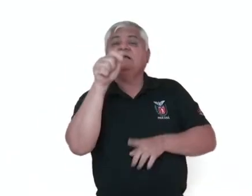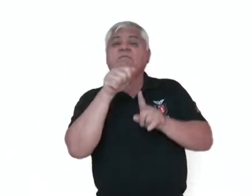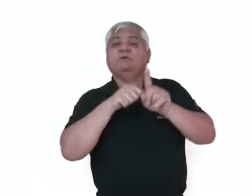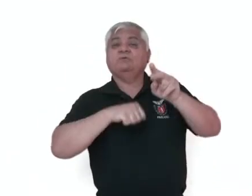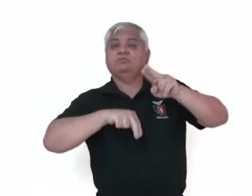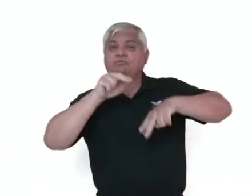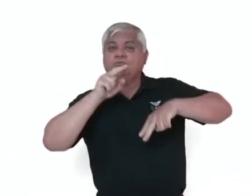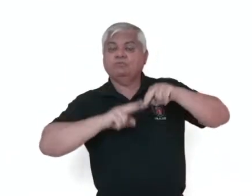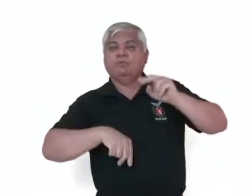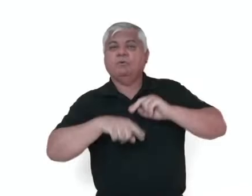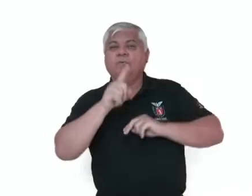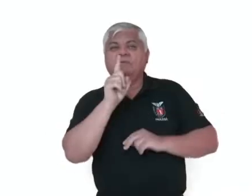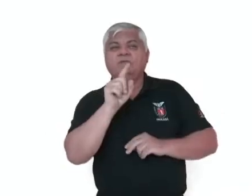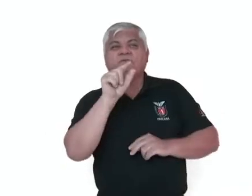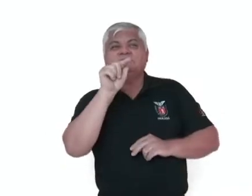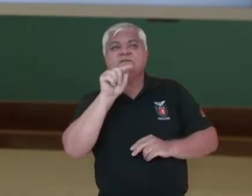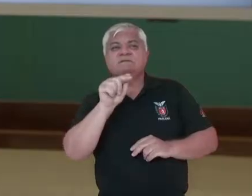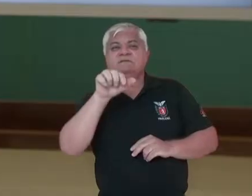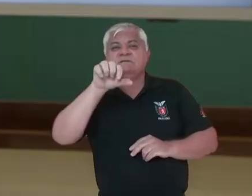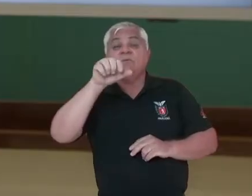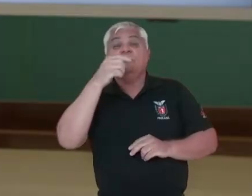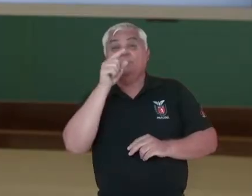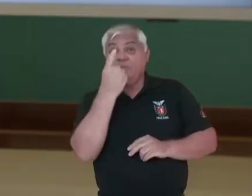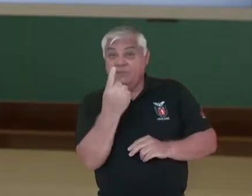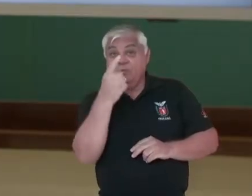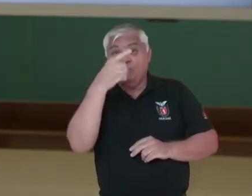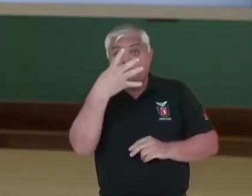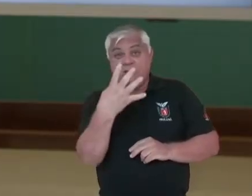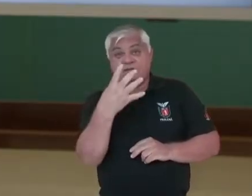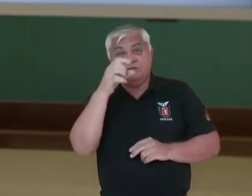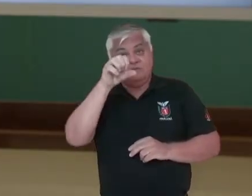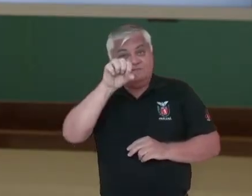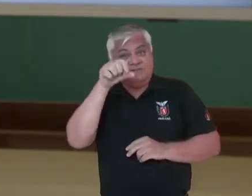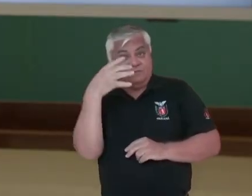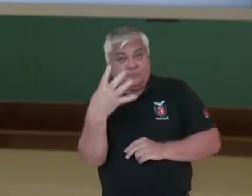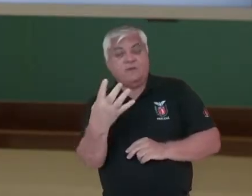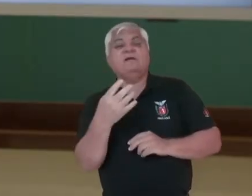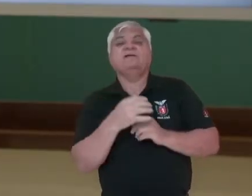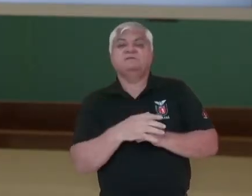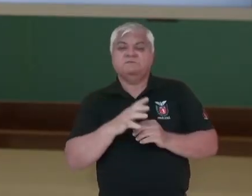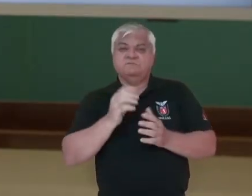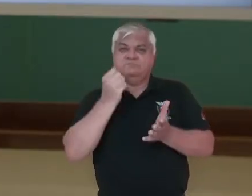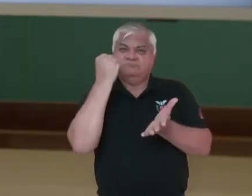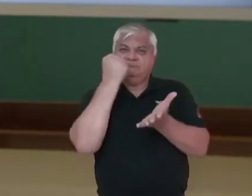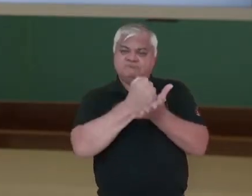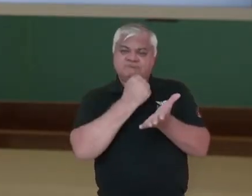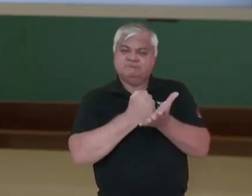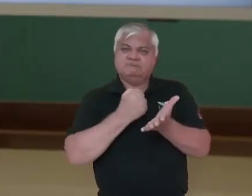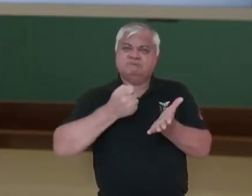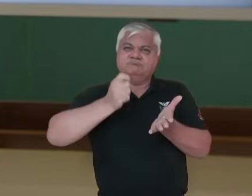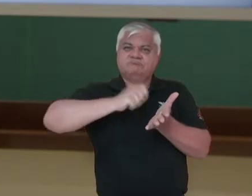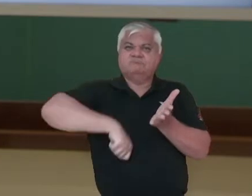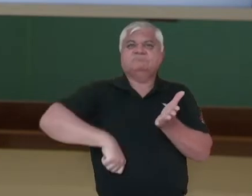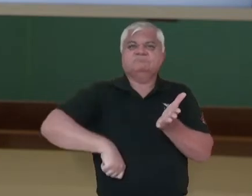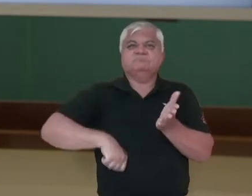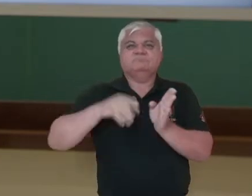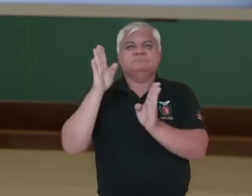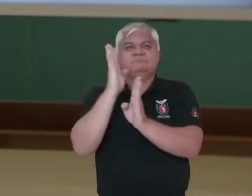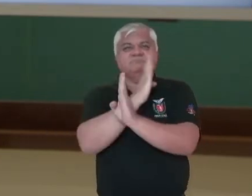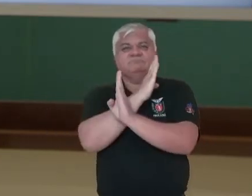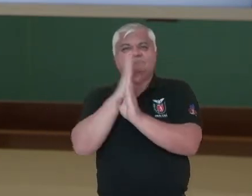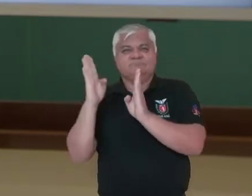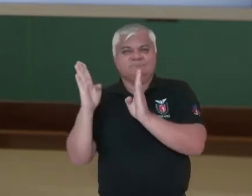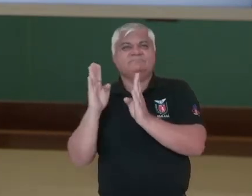1494 entre Portugal e Espanha, antes deles chegarem aqui no território brasileiro, né? De começar essa formação do